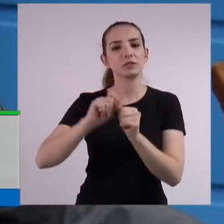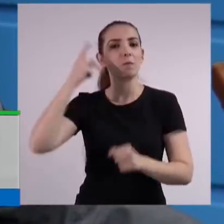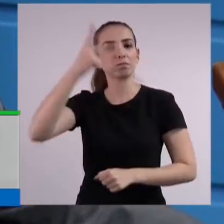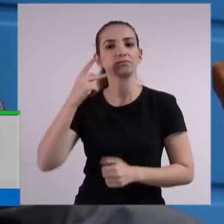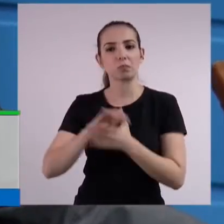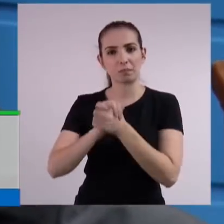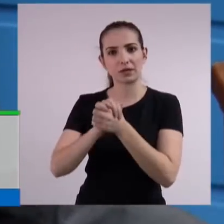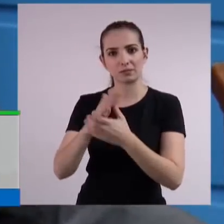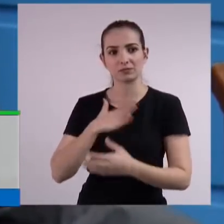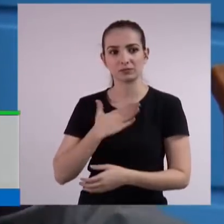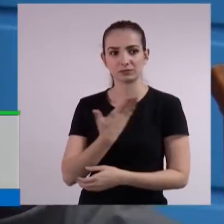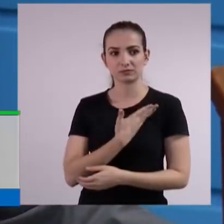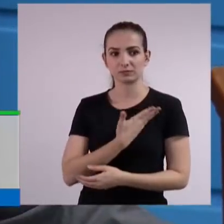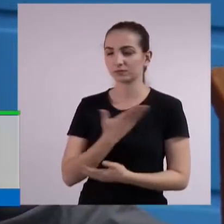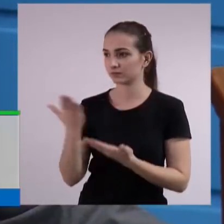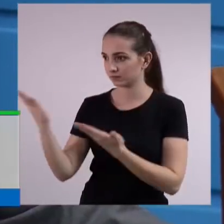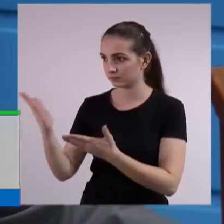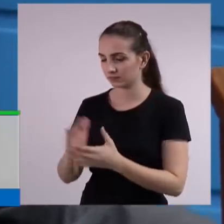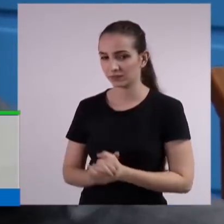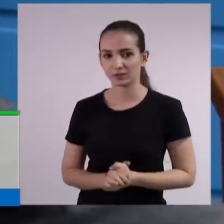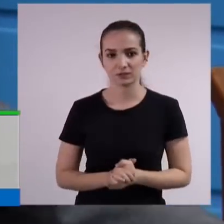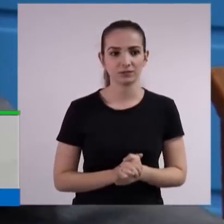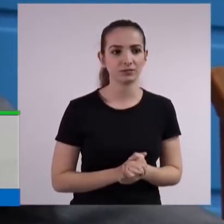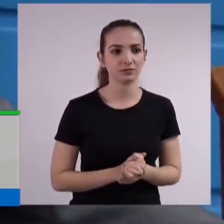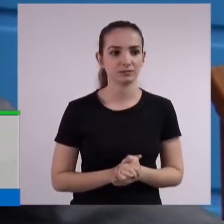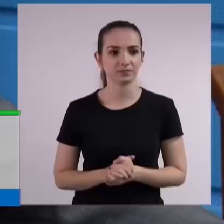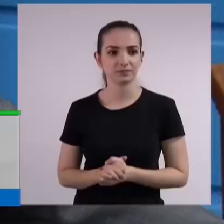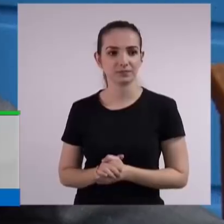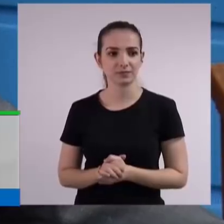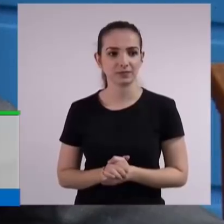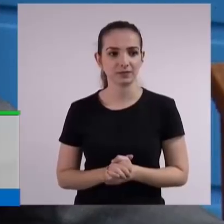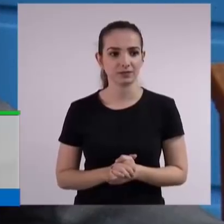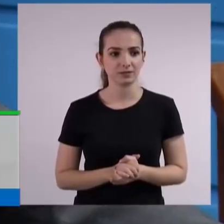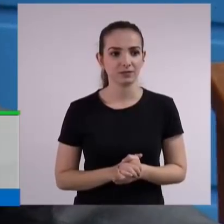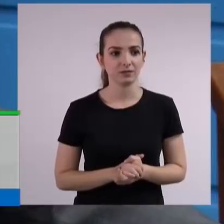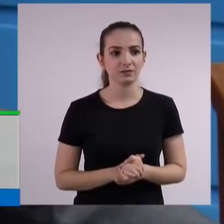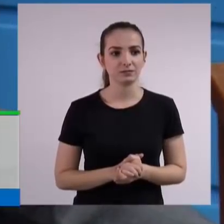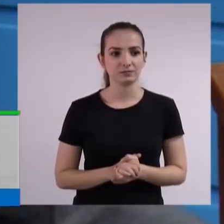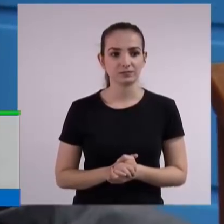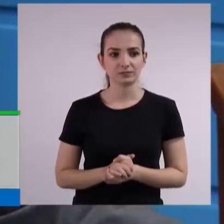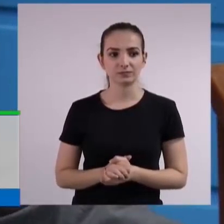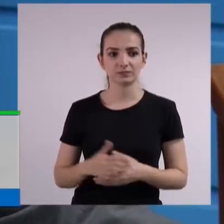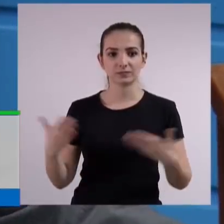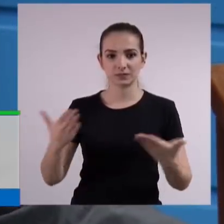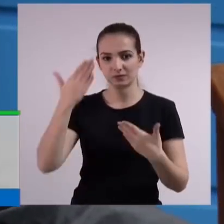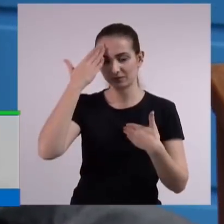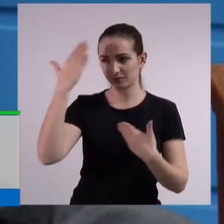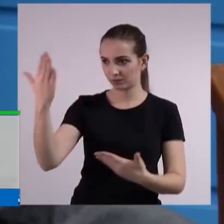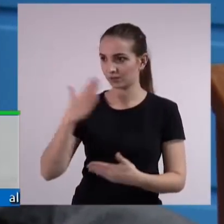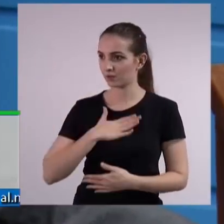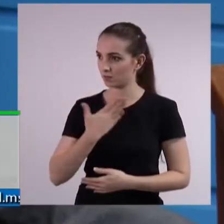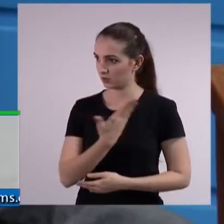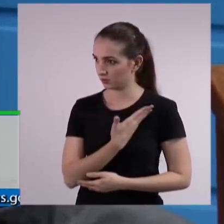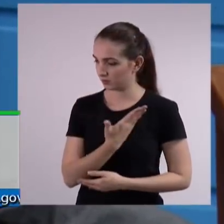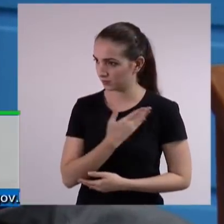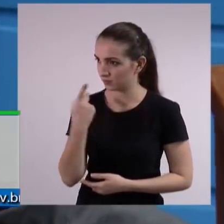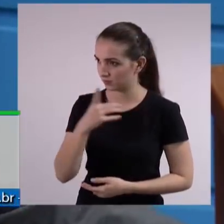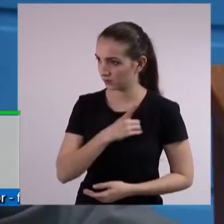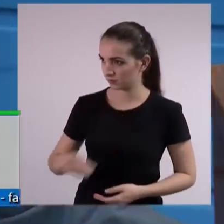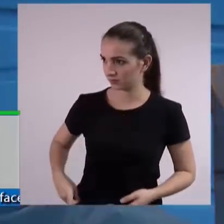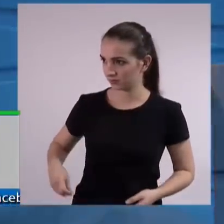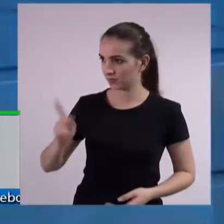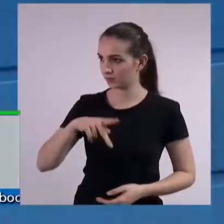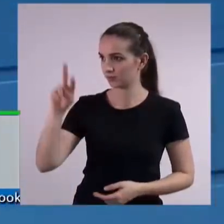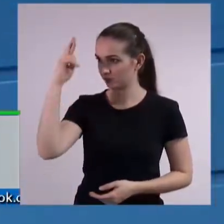amigo. Obrigado, deputado Eduardo Rocha. Concedo boa parte ao meu amigo, deputado